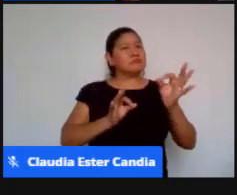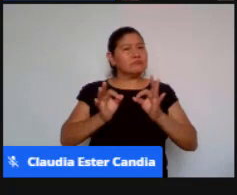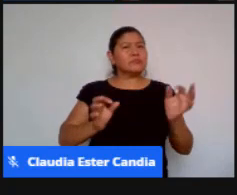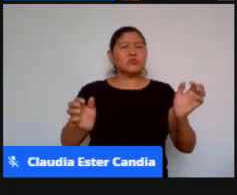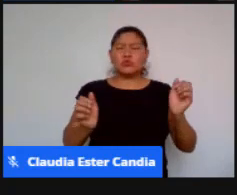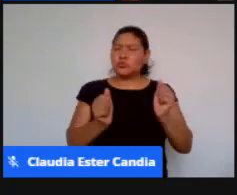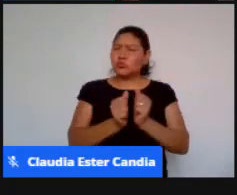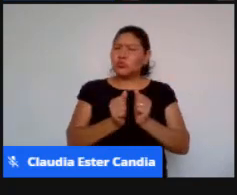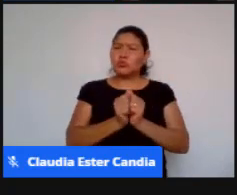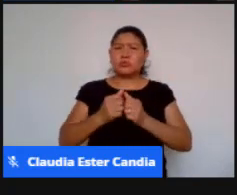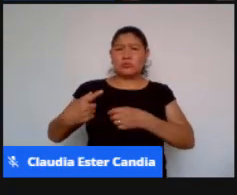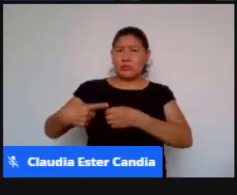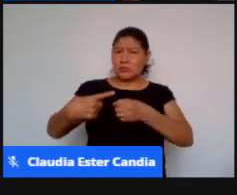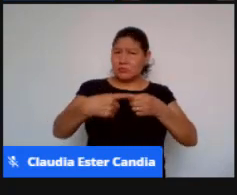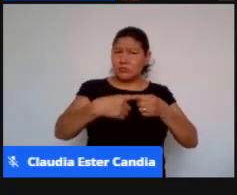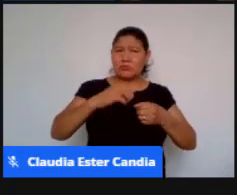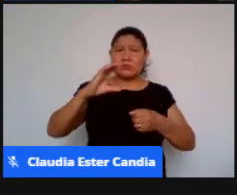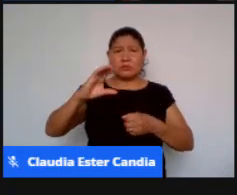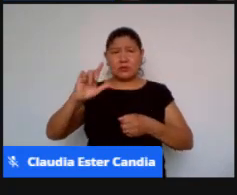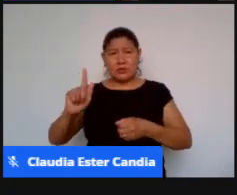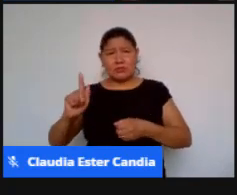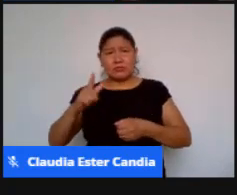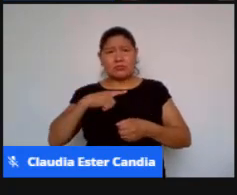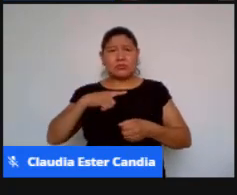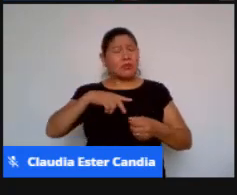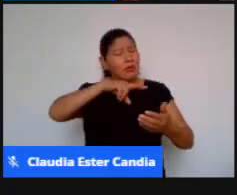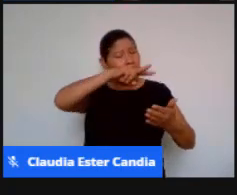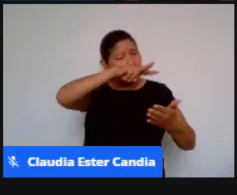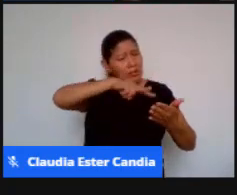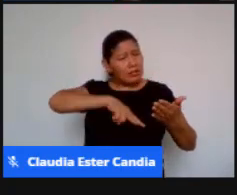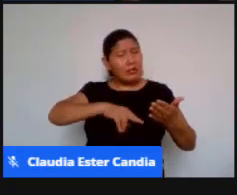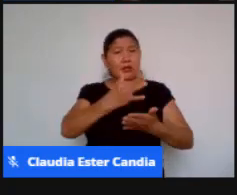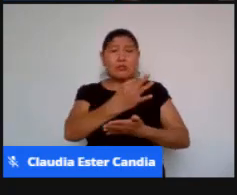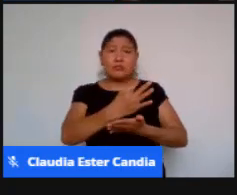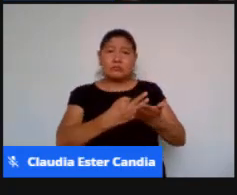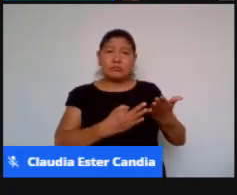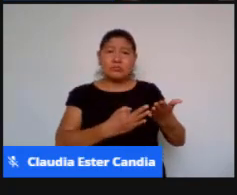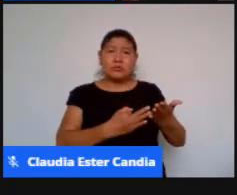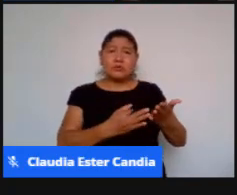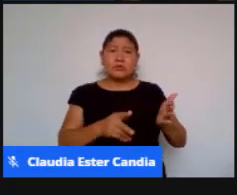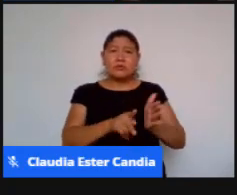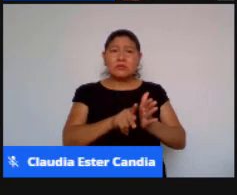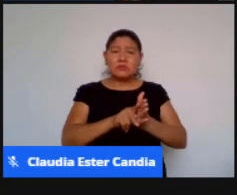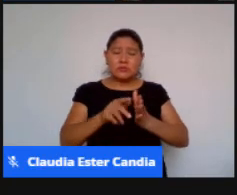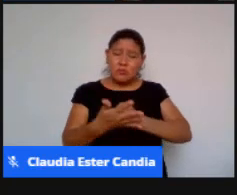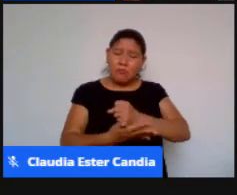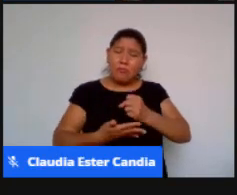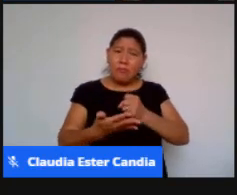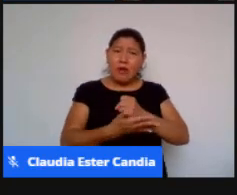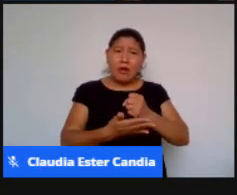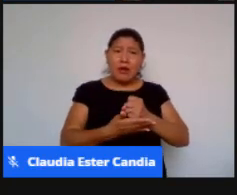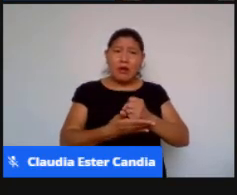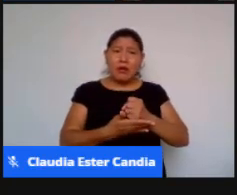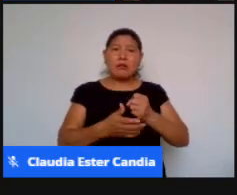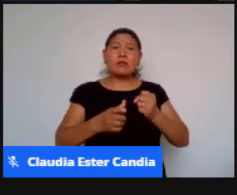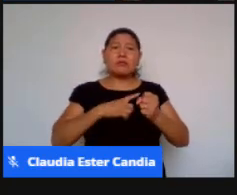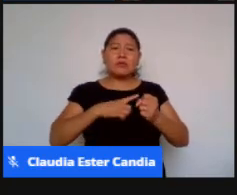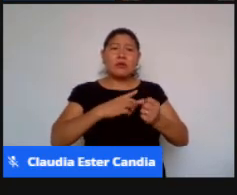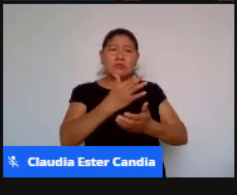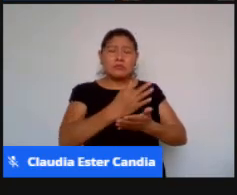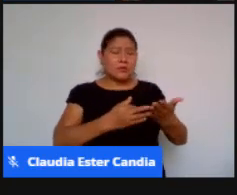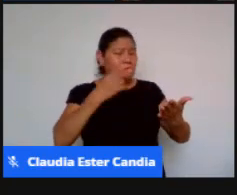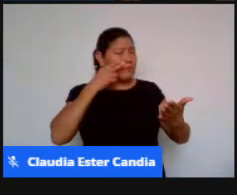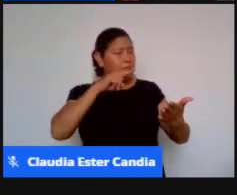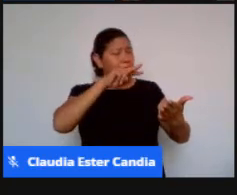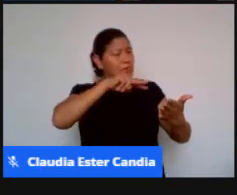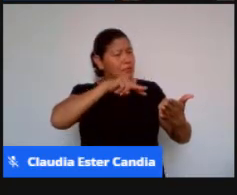município, vocês conseguiram ler o texto introdutório, então, o nosso referencial, ele possui um texto introdutório que é importante